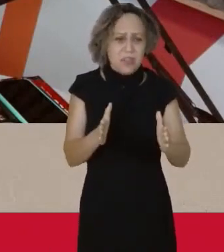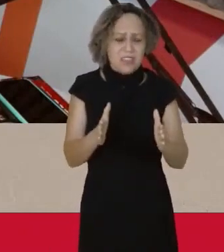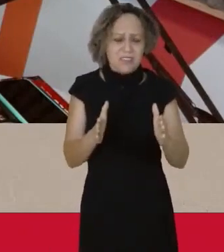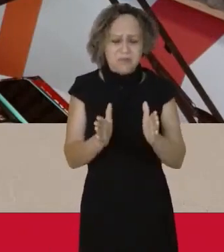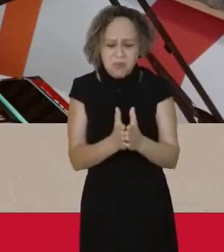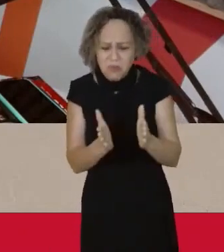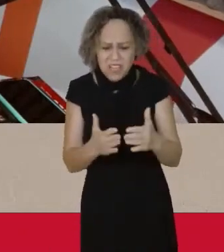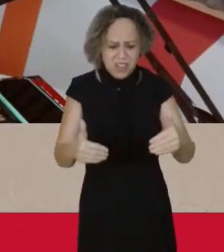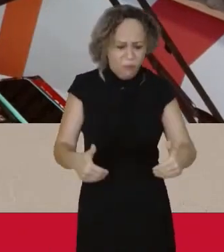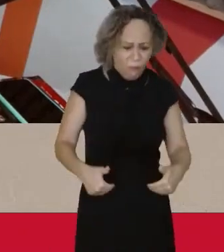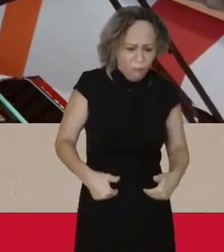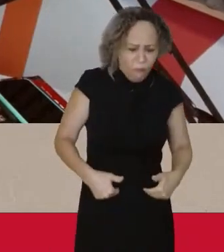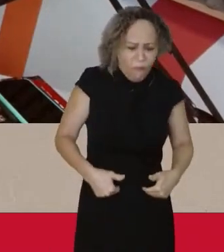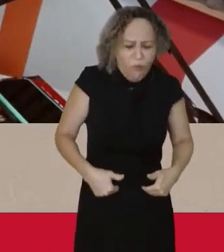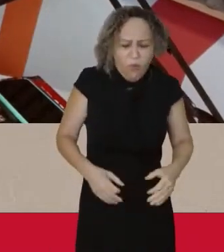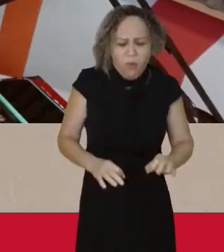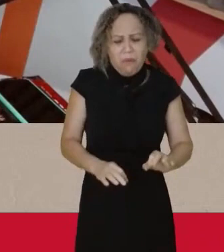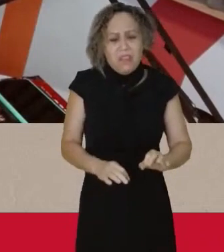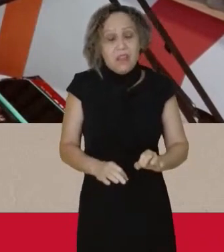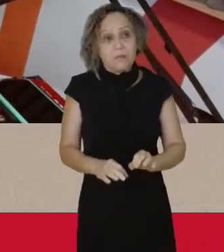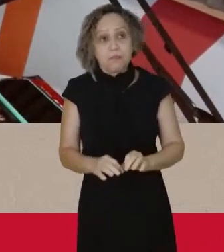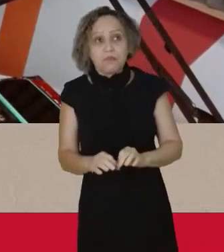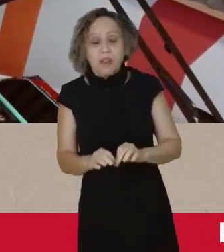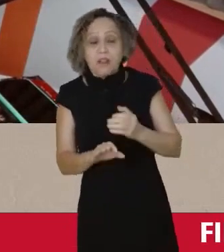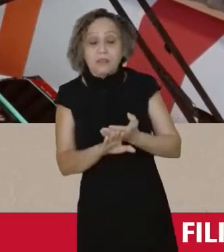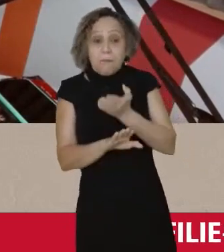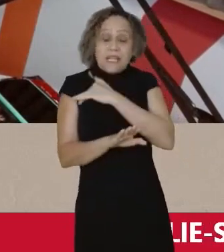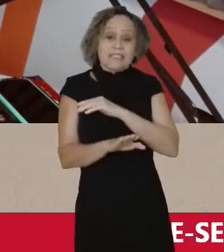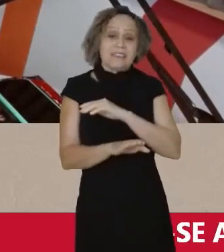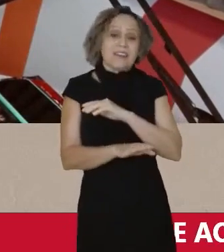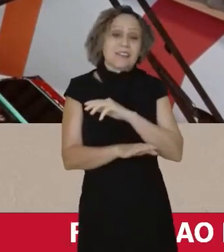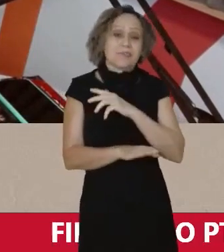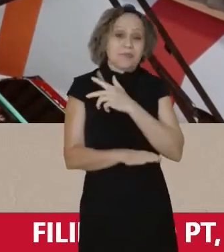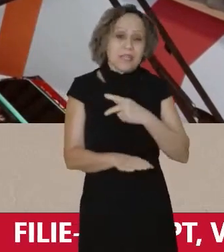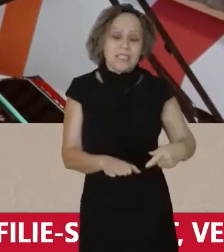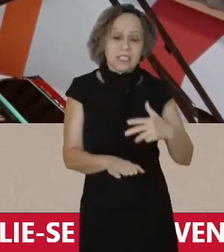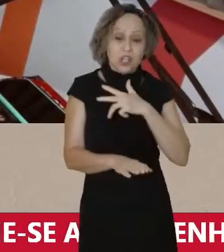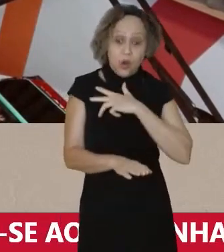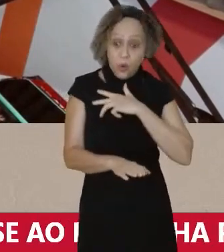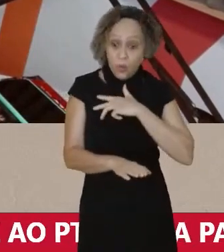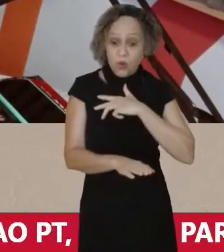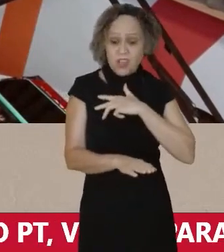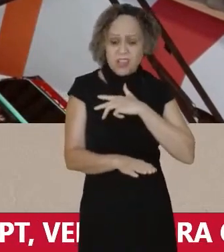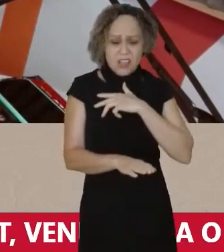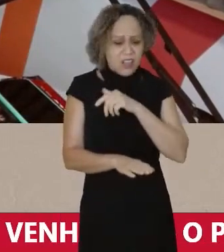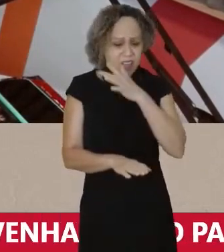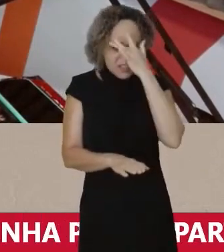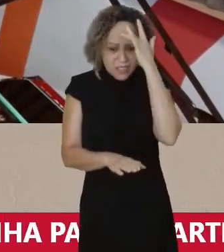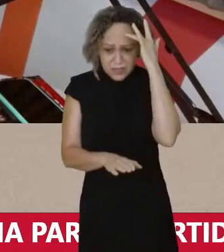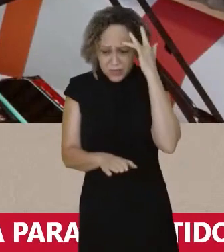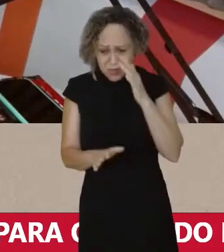num momento da linha da pobreza e, infelizmente, ver 500